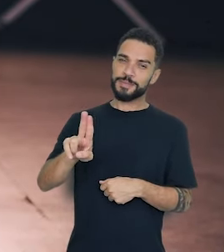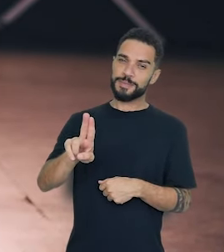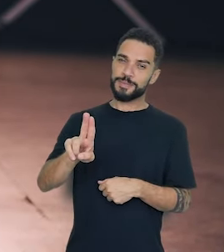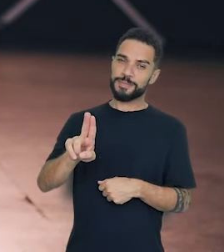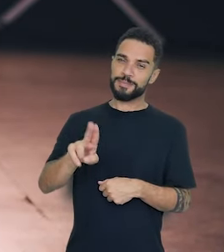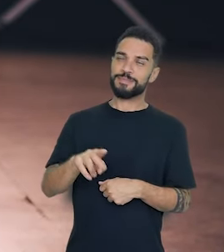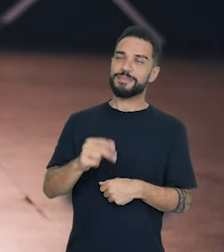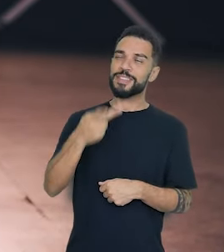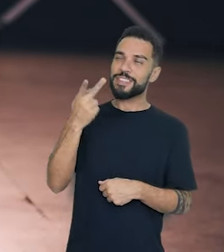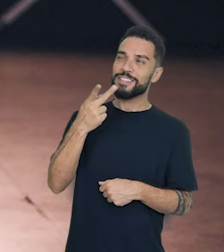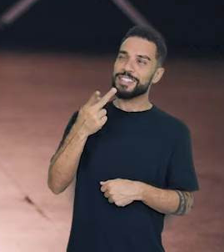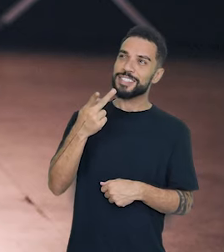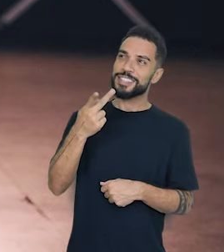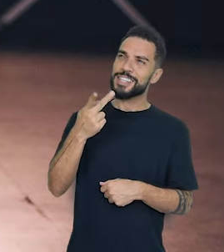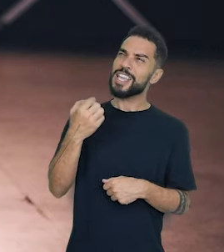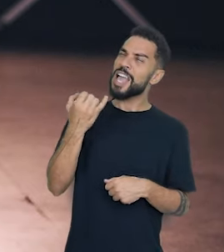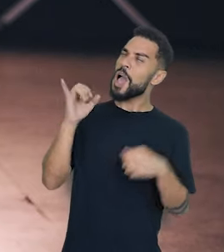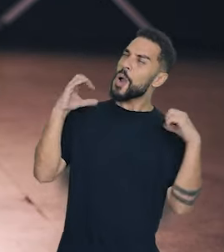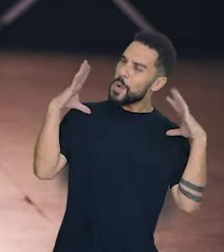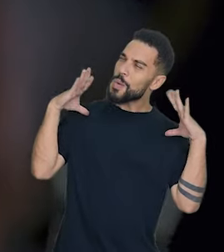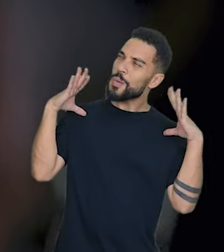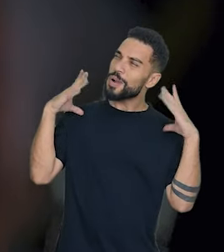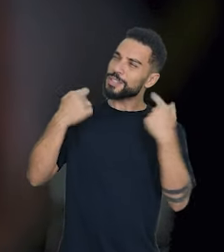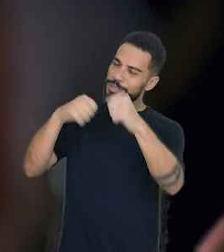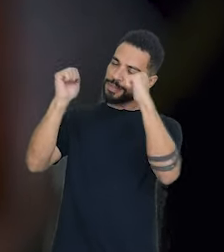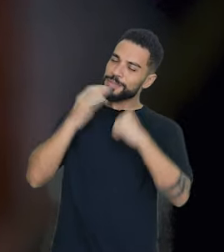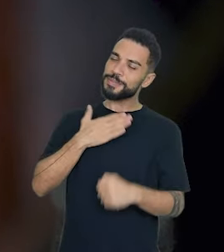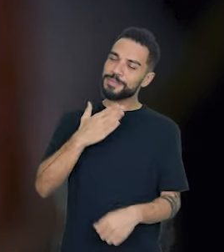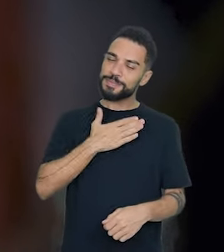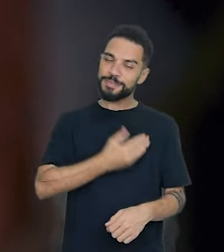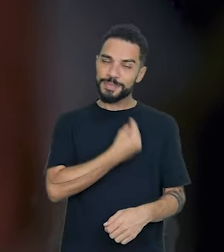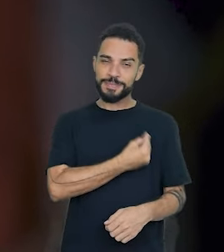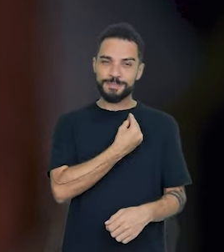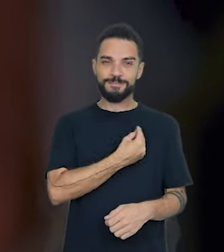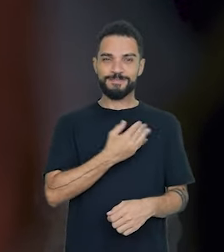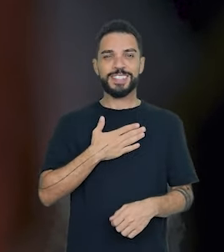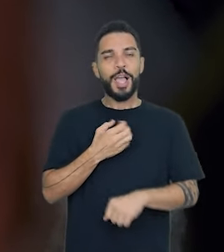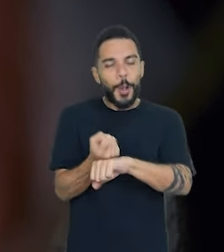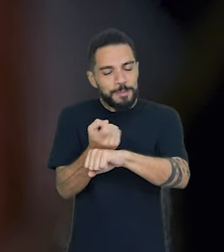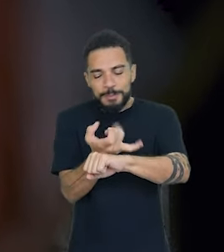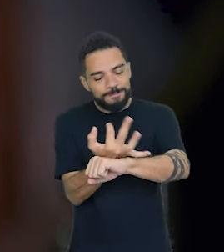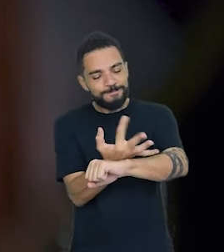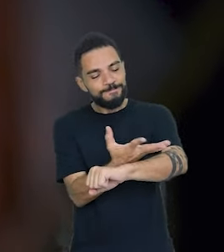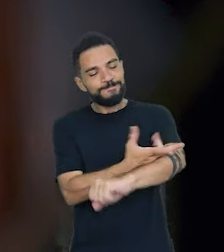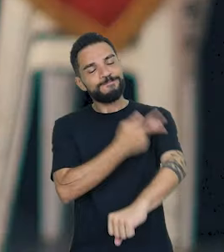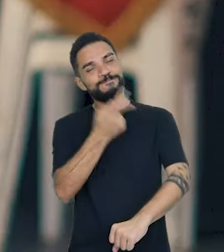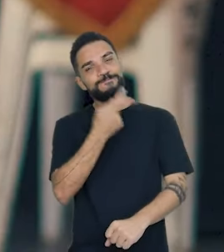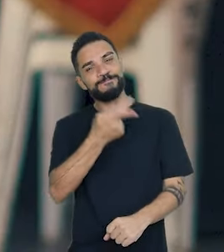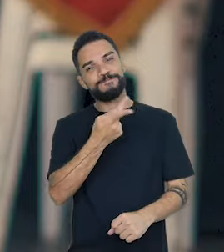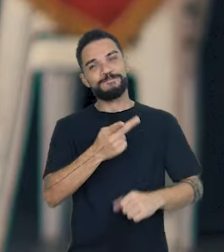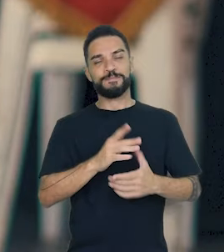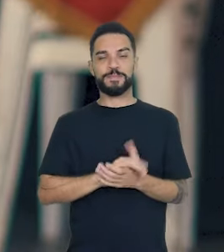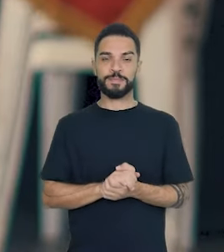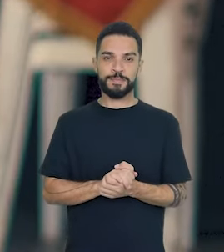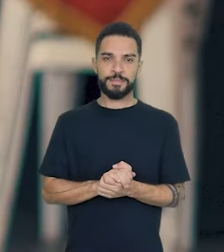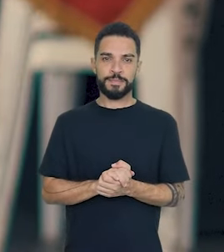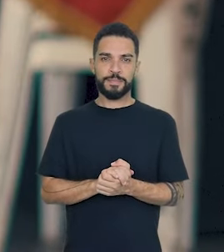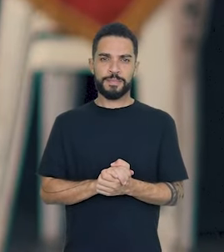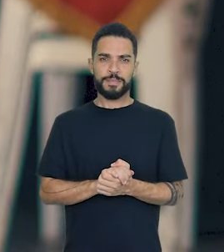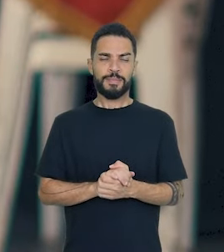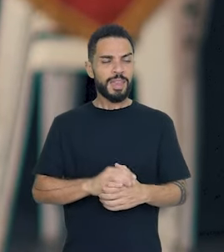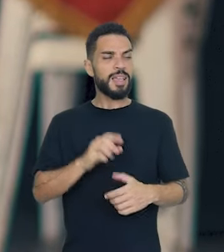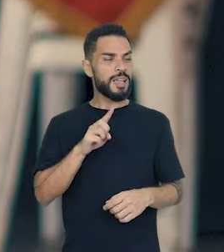não falo que Deus, mas é um... Não tem palavra para falar sobre o Irineu. Pessoa sensacional. É muito